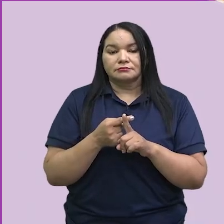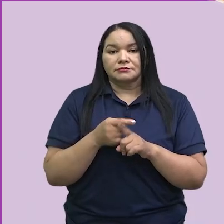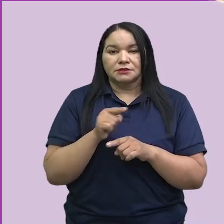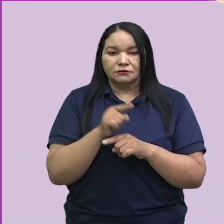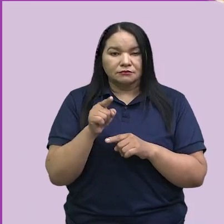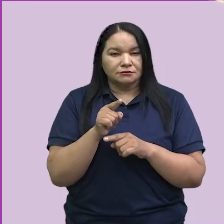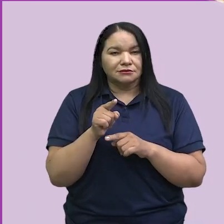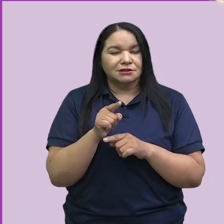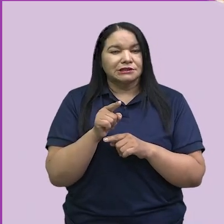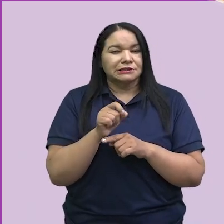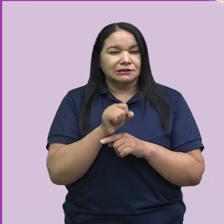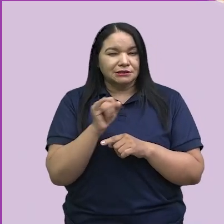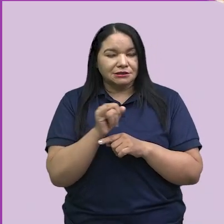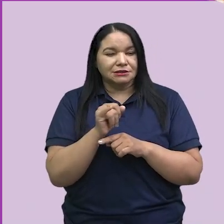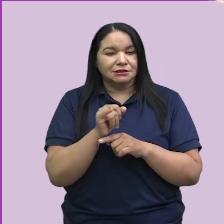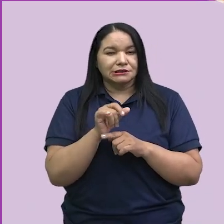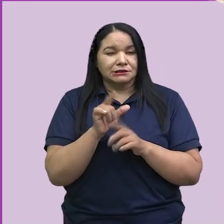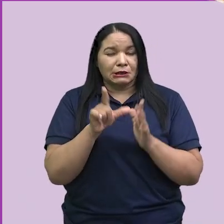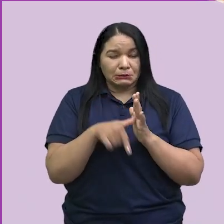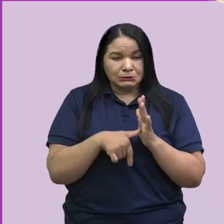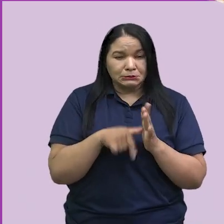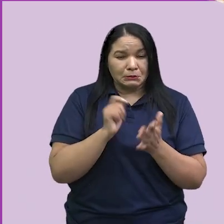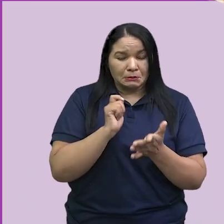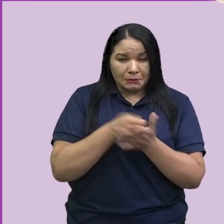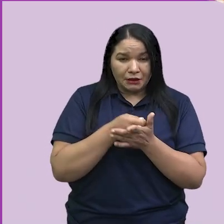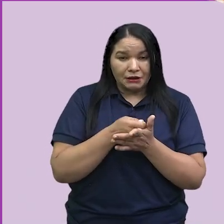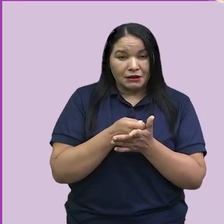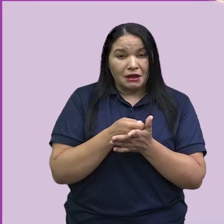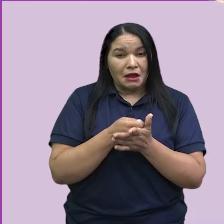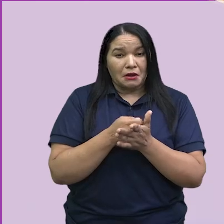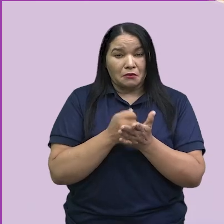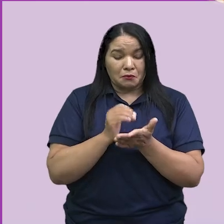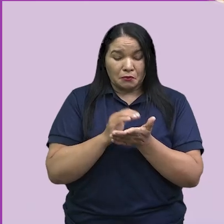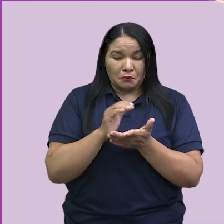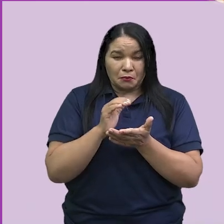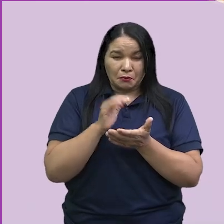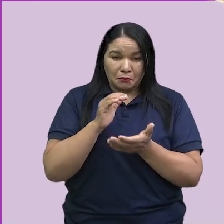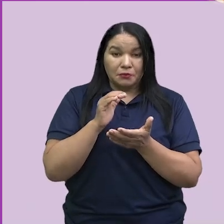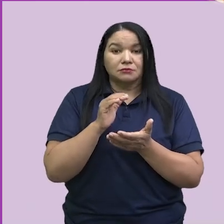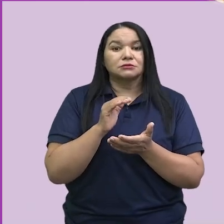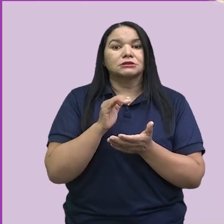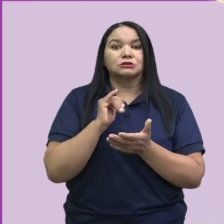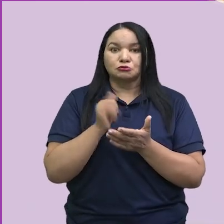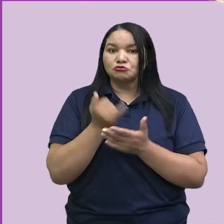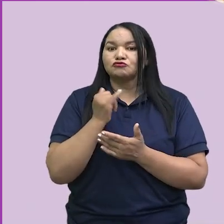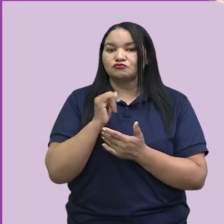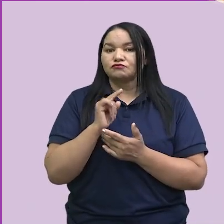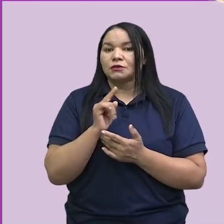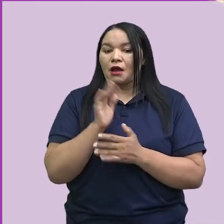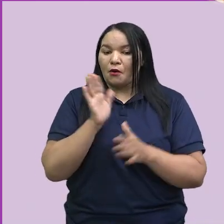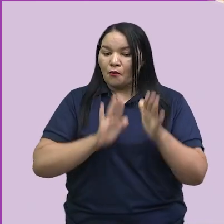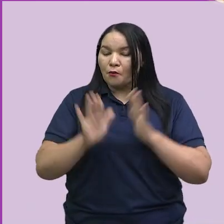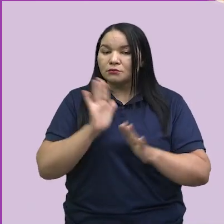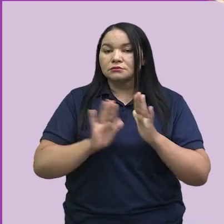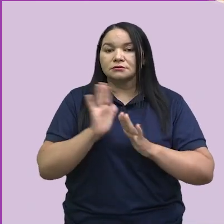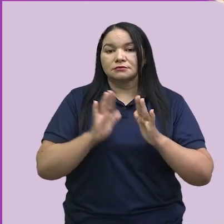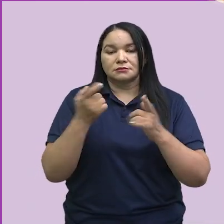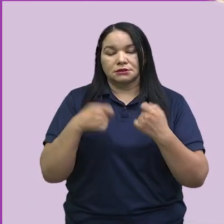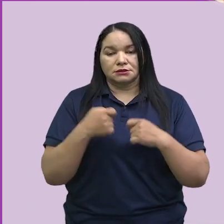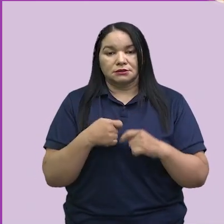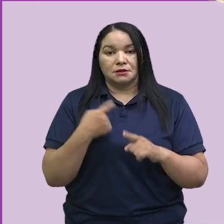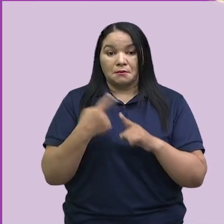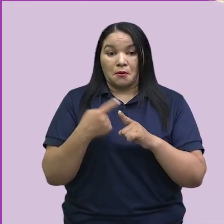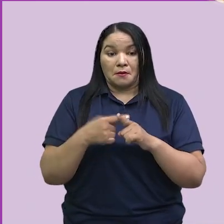de você se dar mal se você atrasar esse pagamento é muito maior, pessoal. Então, muito cuidado com os juros compostos,